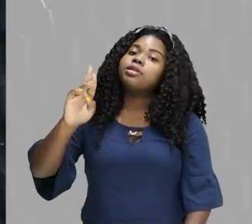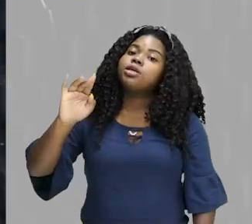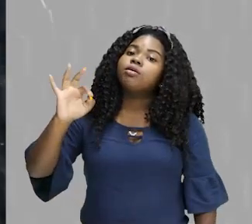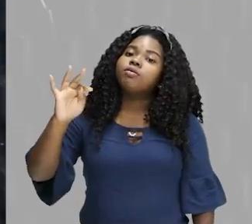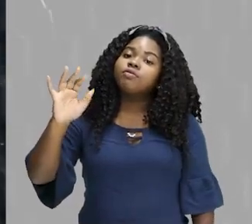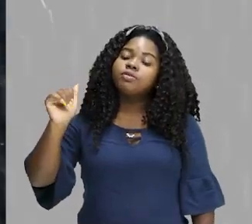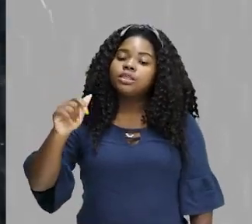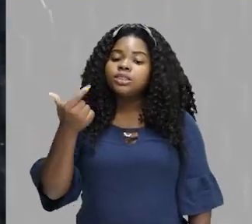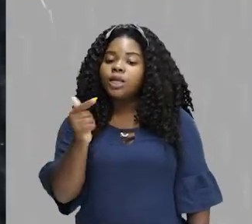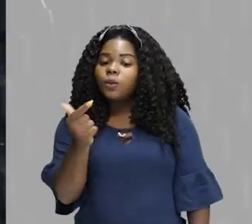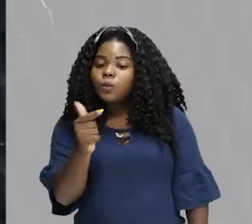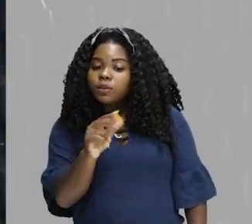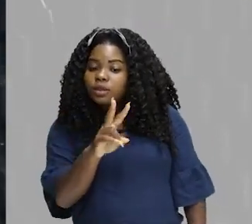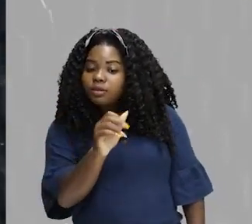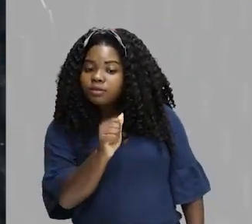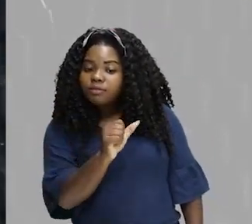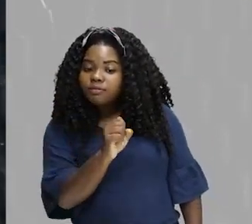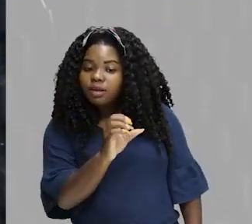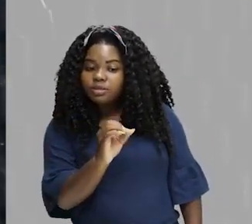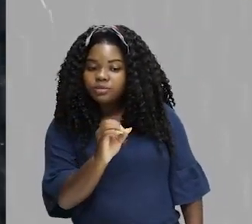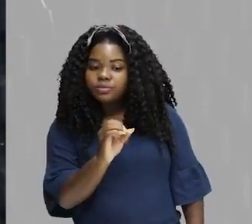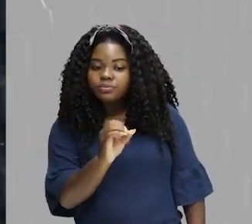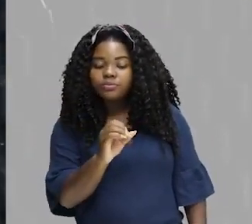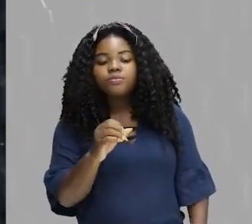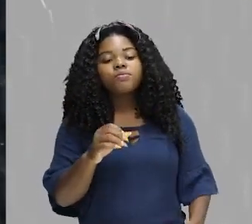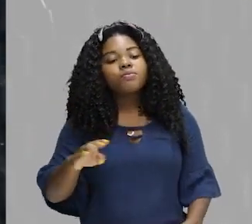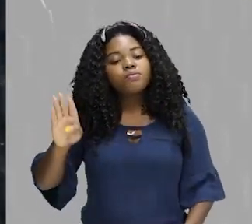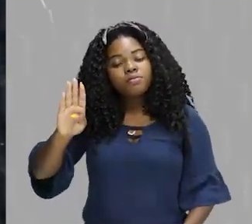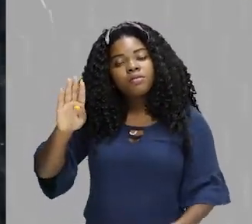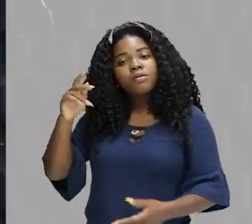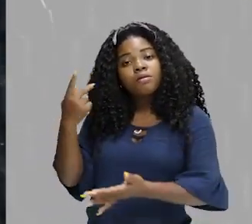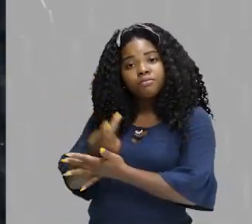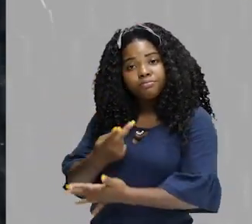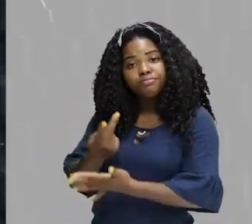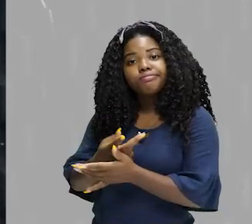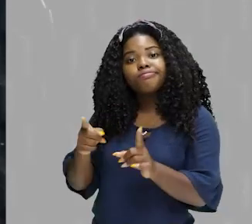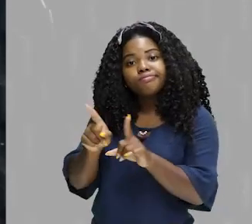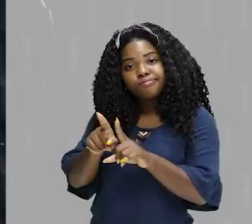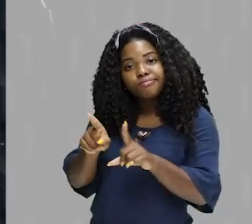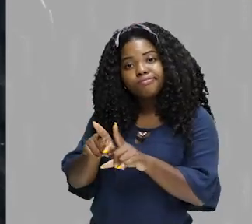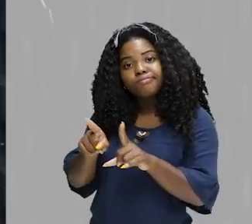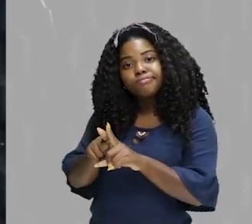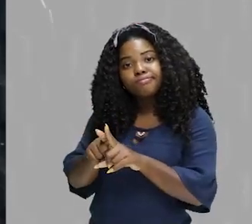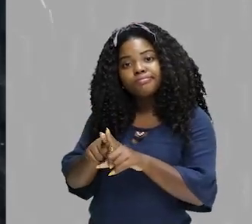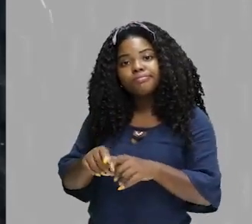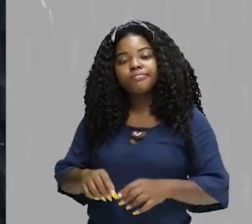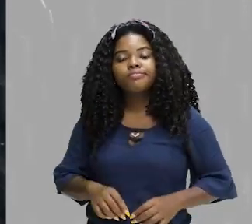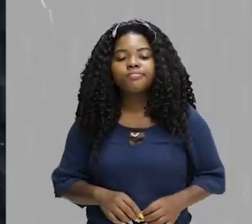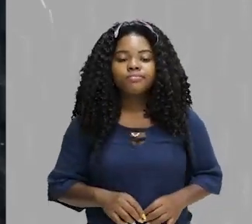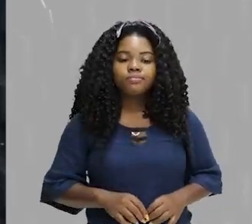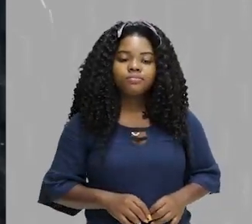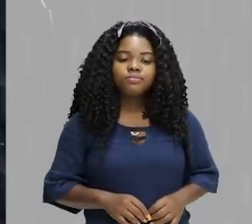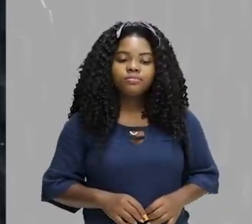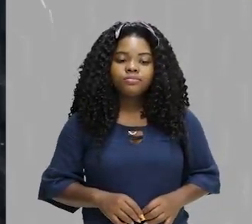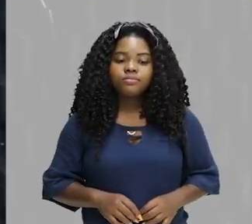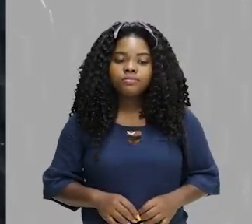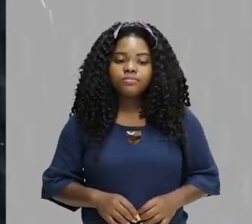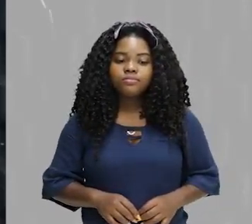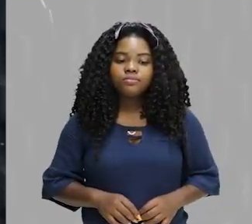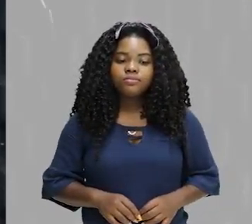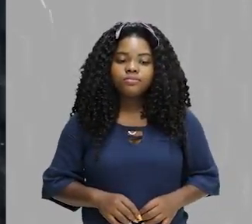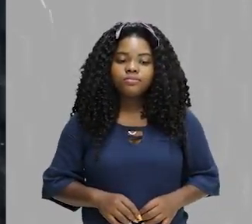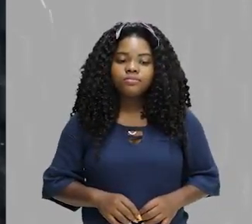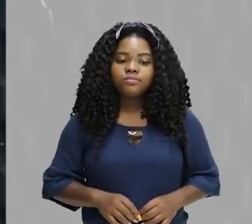vasos condutores. Elas são avasculares. Então, aqui já está errado. Porque está dizendo que briófitas são plantas vasculares. Sem